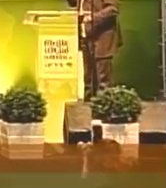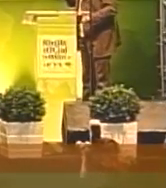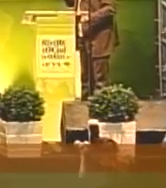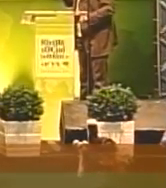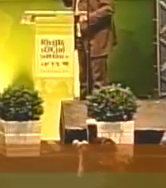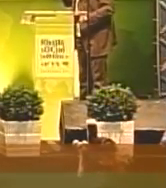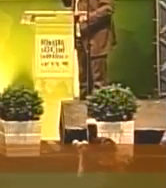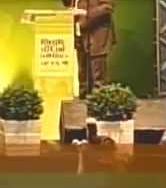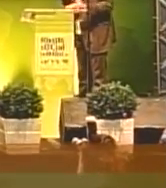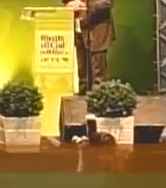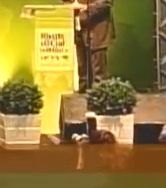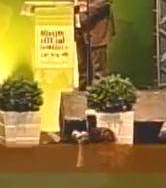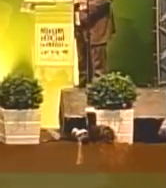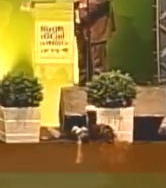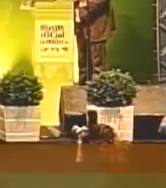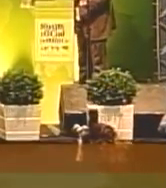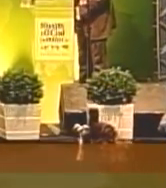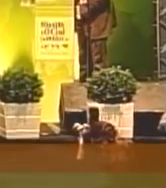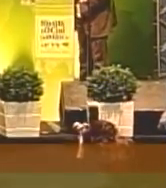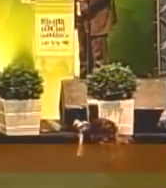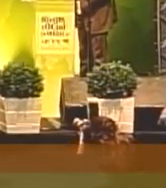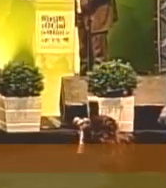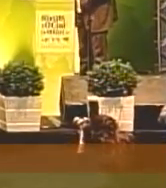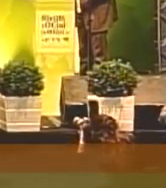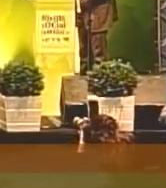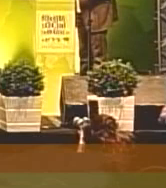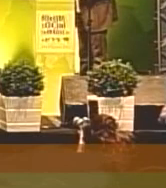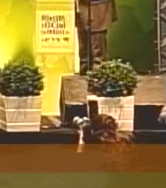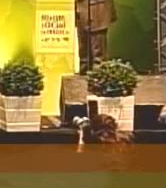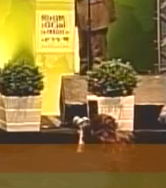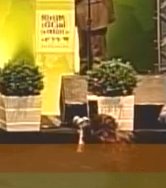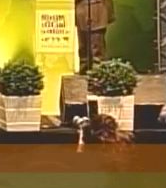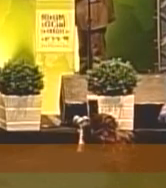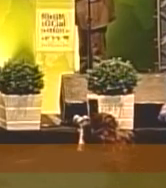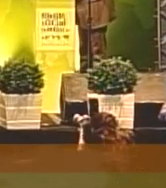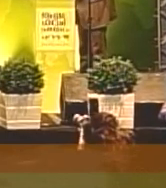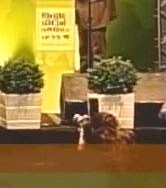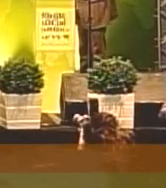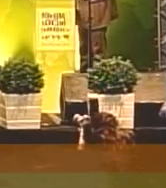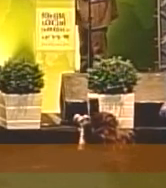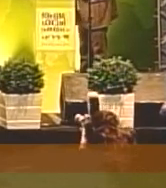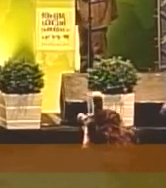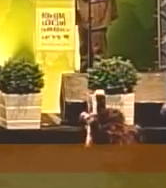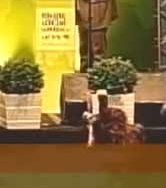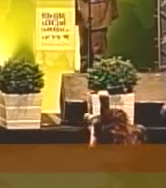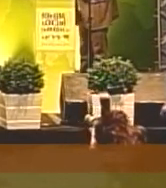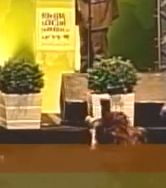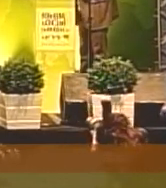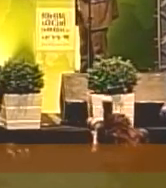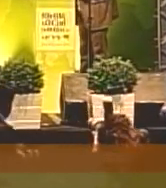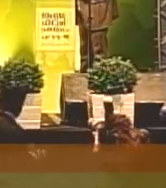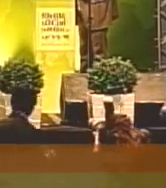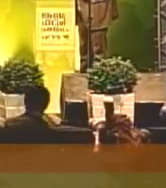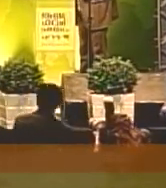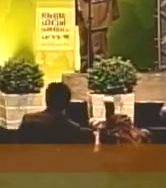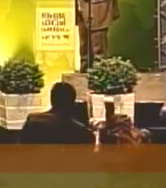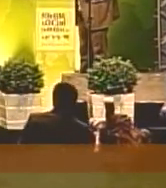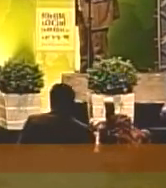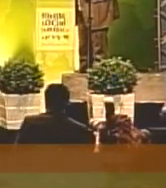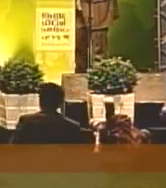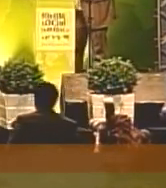nome desta comunidade participativa, em nome dos conselheiros e delegados do Orçamento